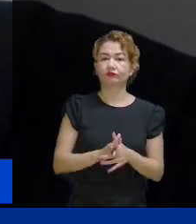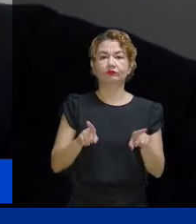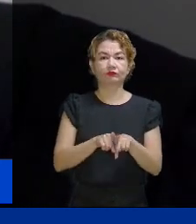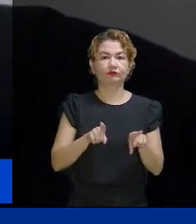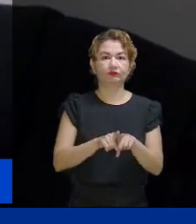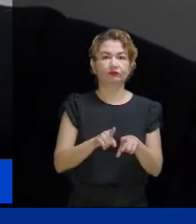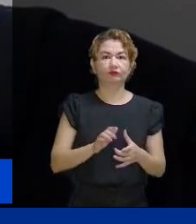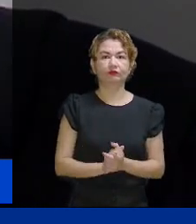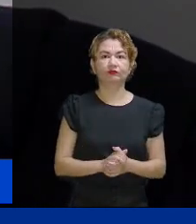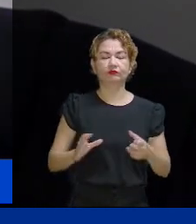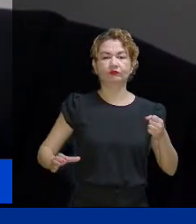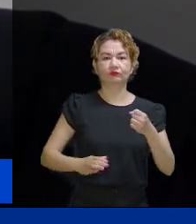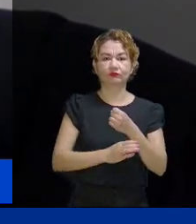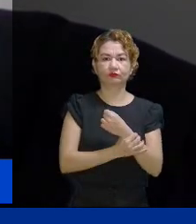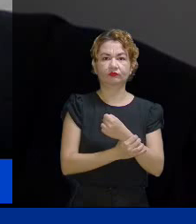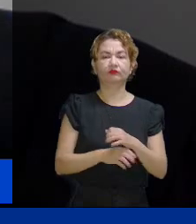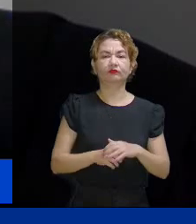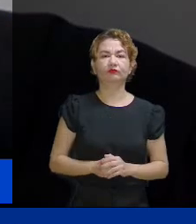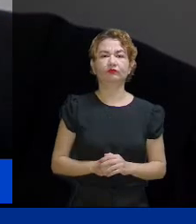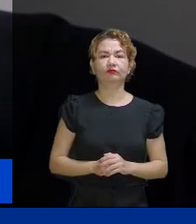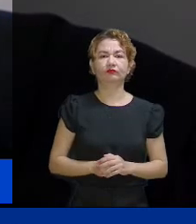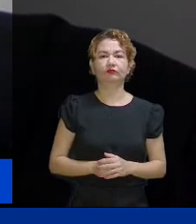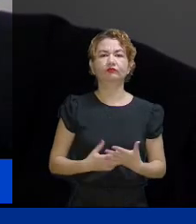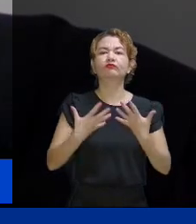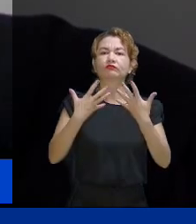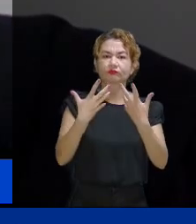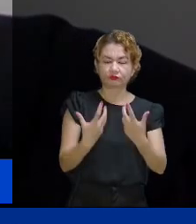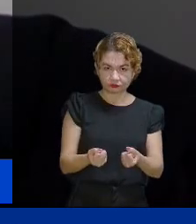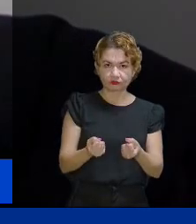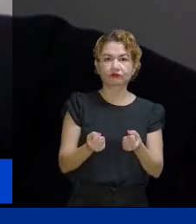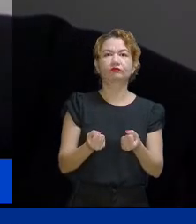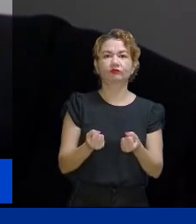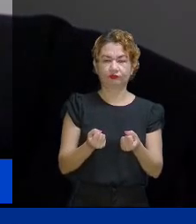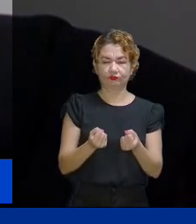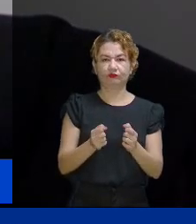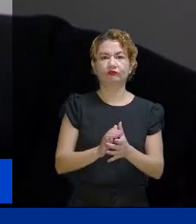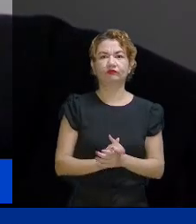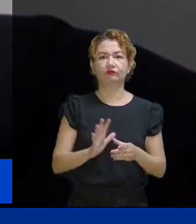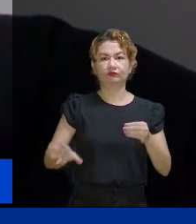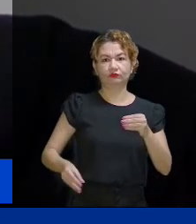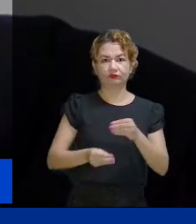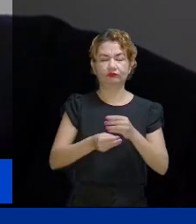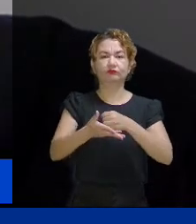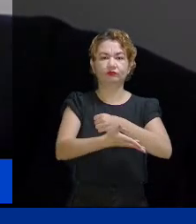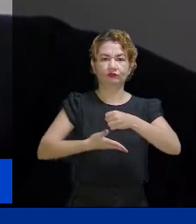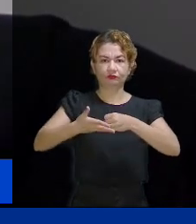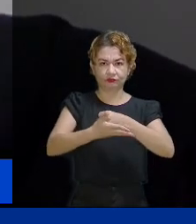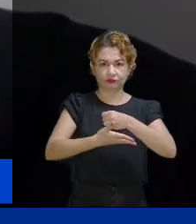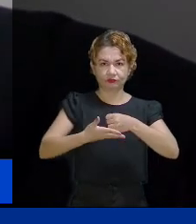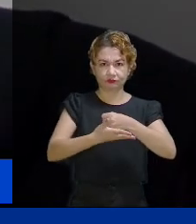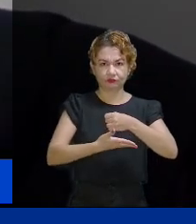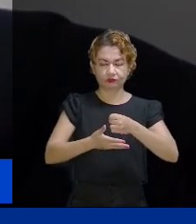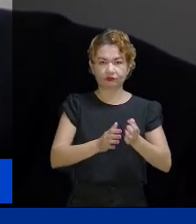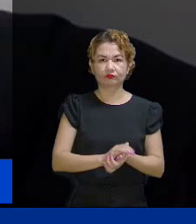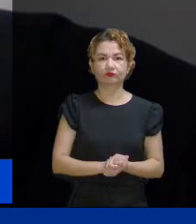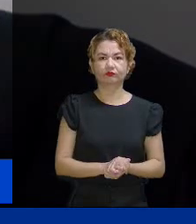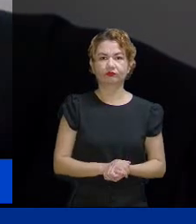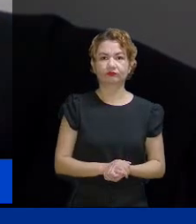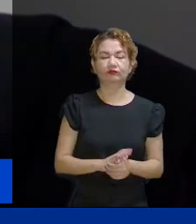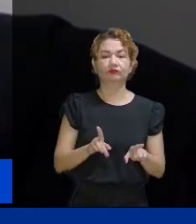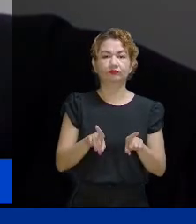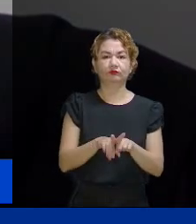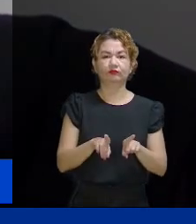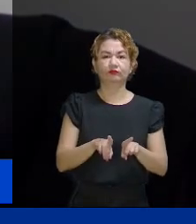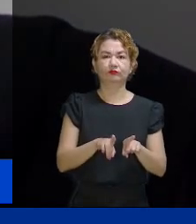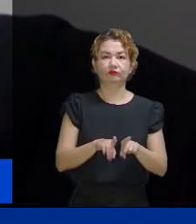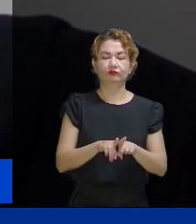a concessão da segurança para que se reconheça a natureza de vencimento básico da GAG,